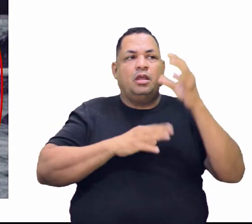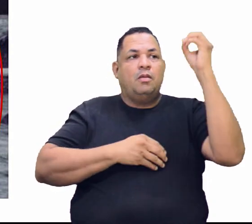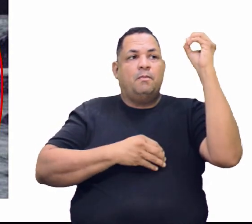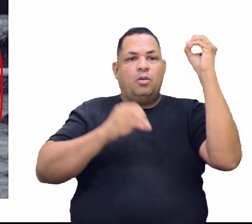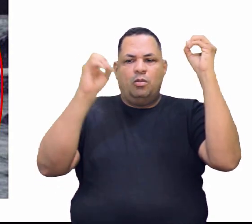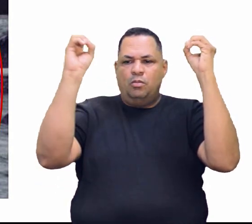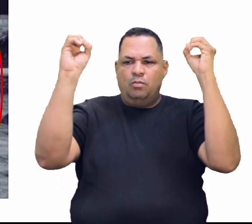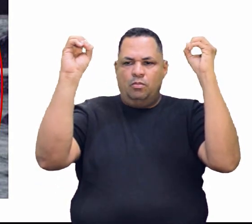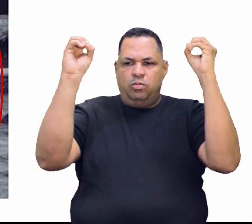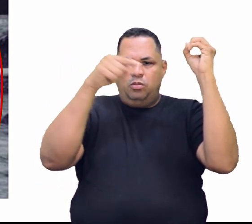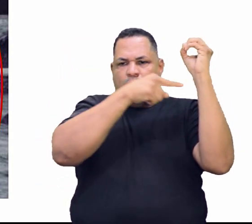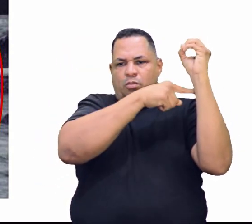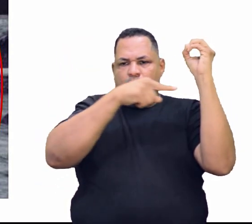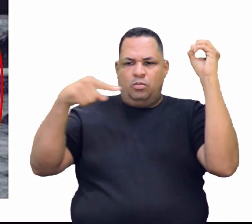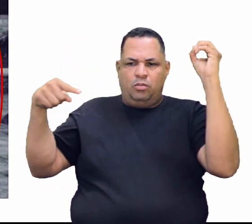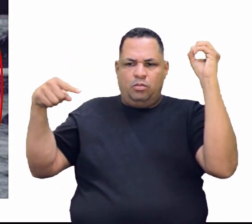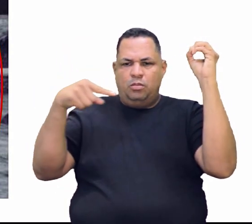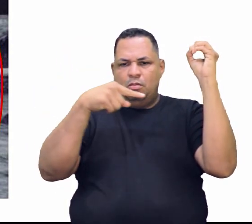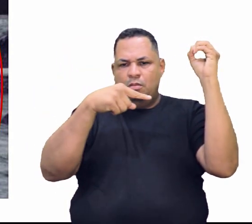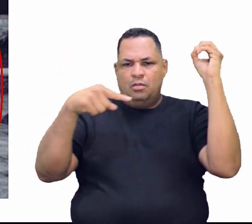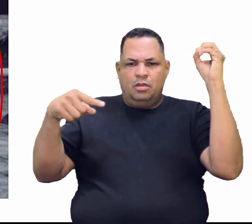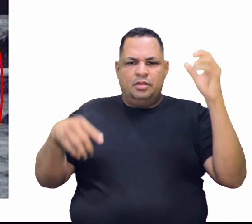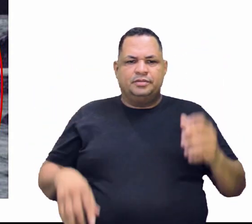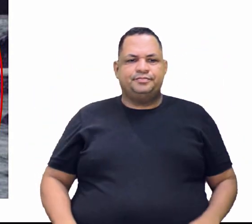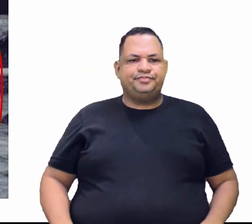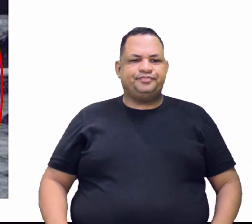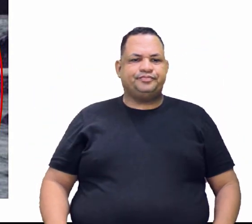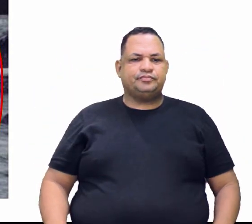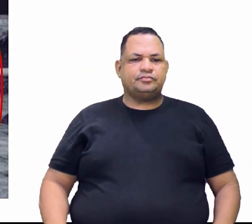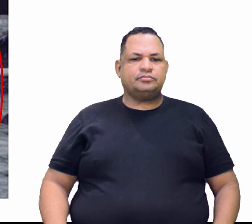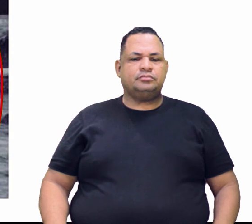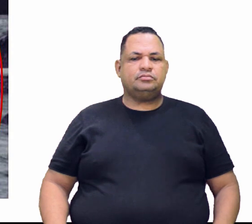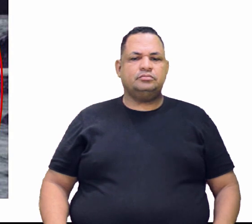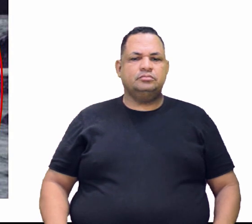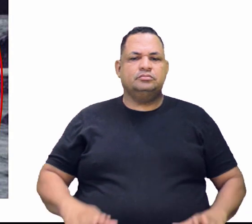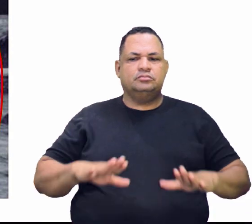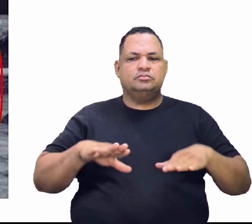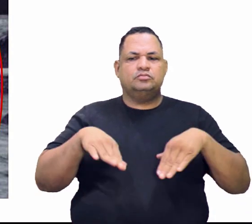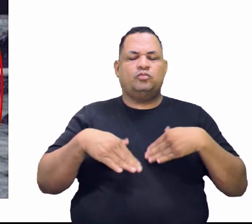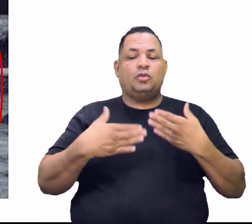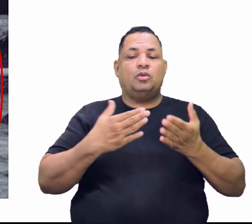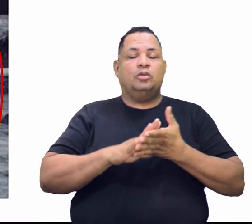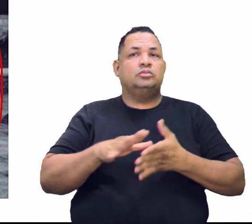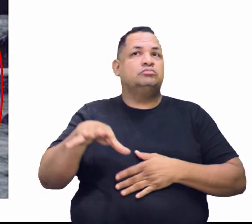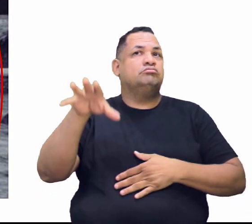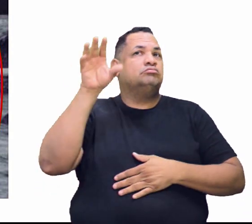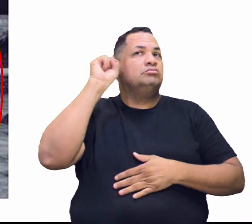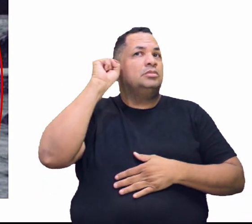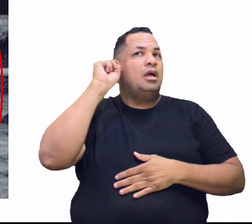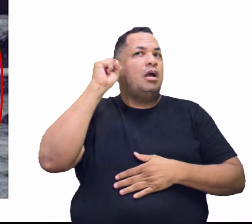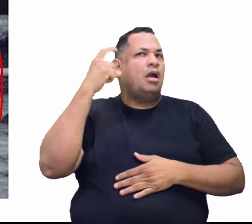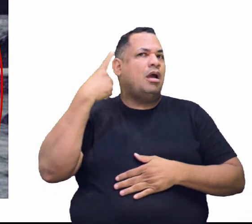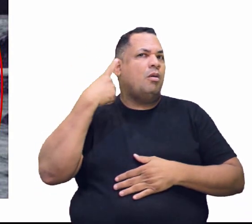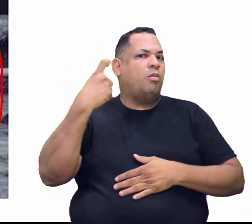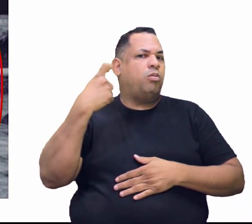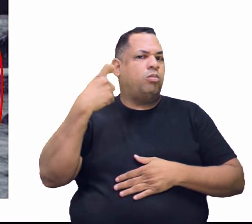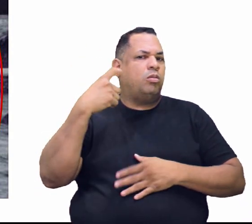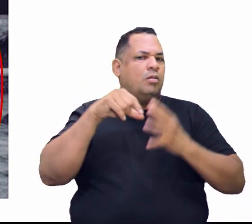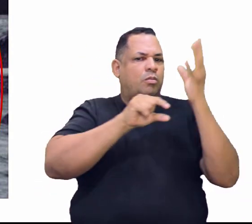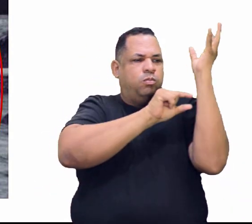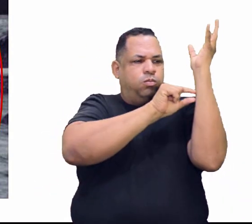porte. Tá certo? Tanto é que os índios, quando escutavam o barulho que passava